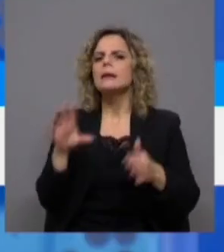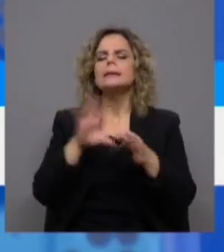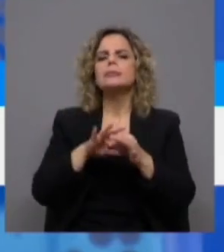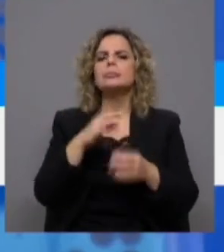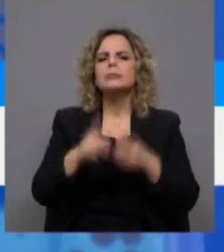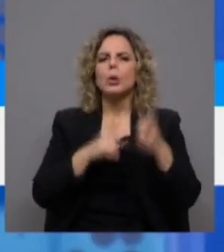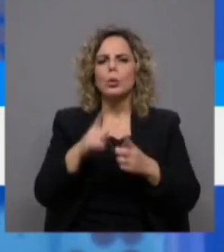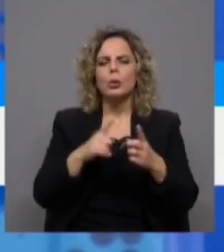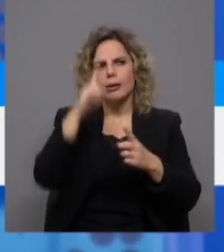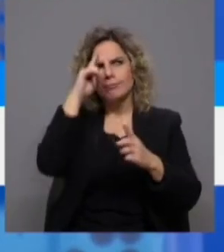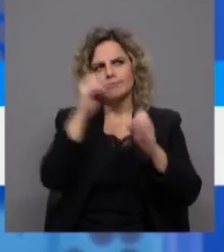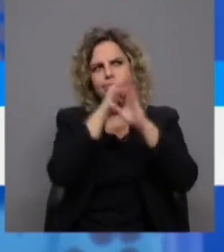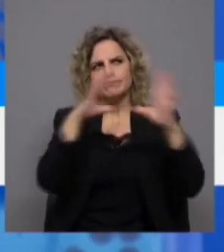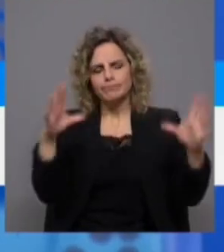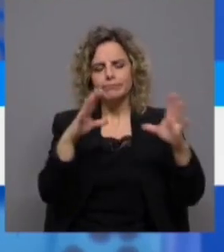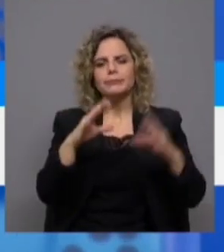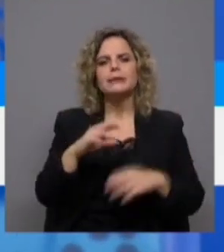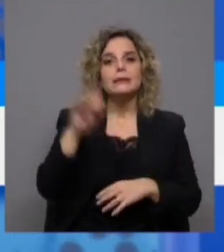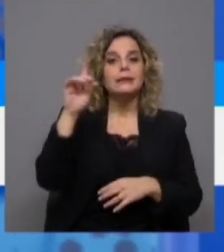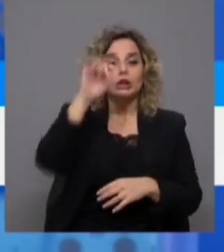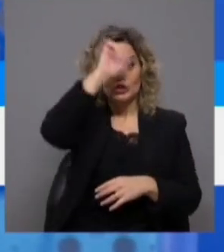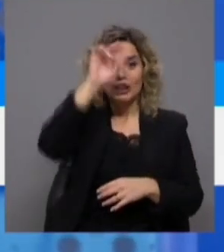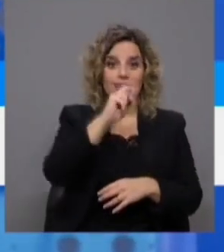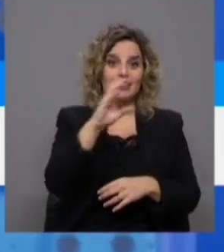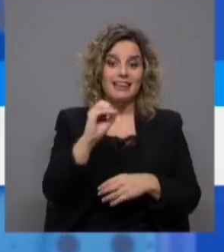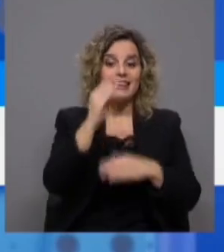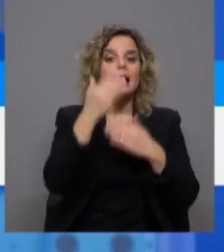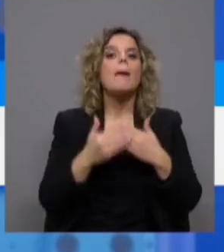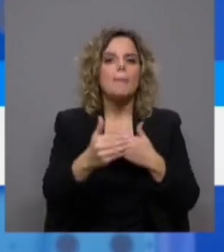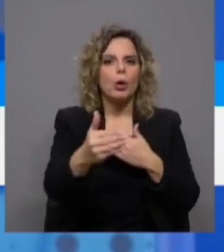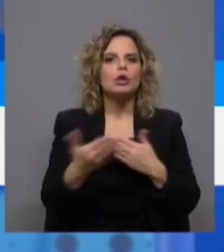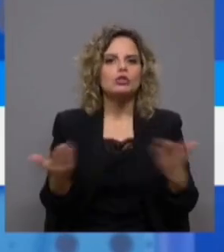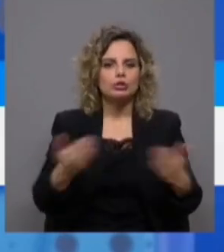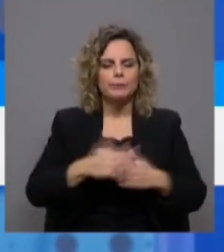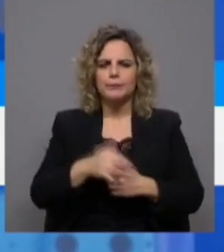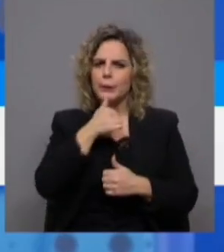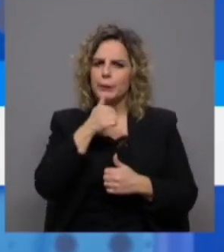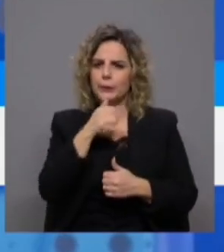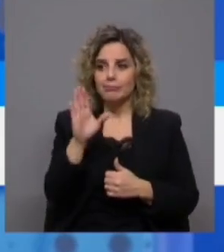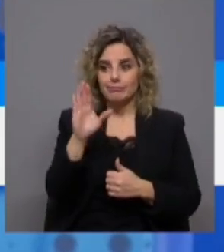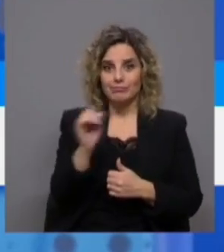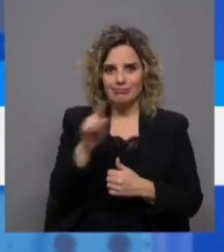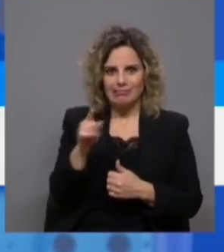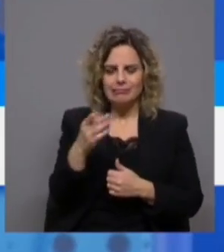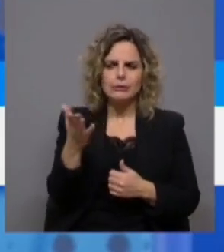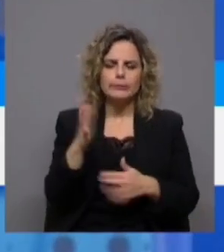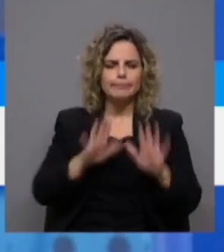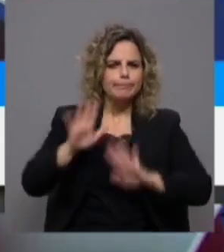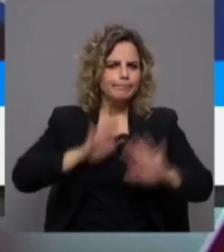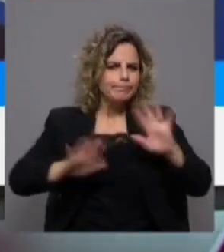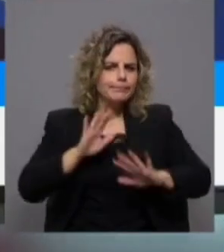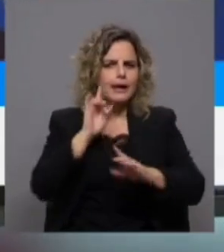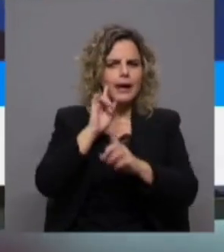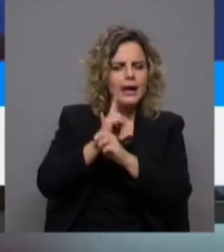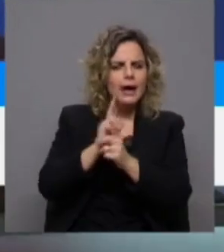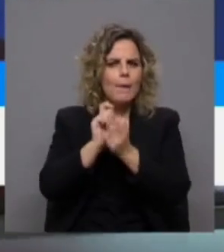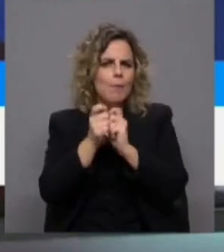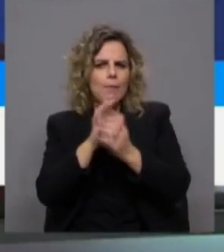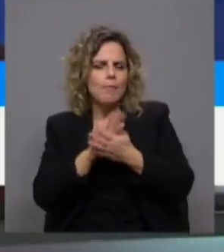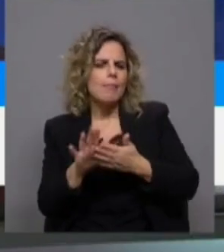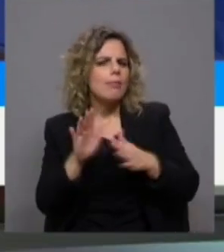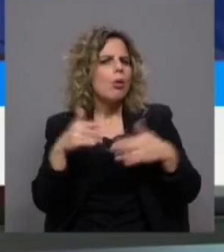o cenário pós-30 de Janeiro não sei se o João Cotrim de Figueiredo dores saia que tudo fique na mesma